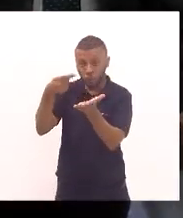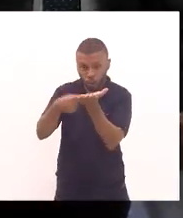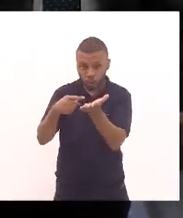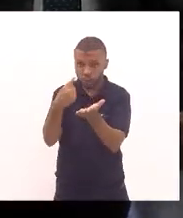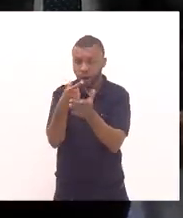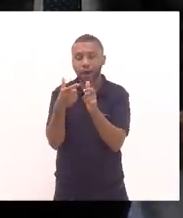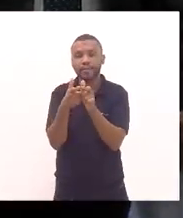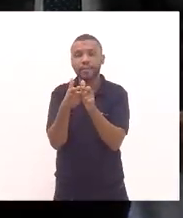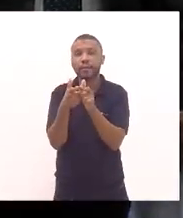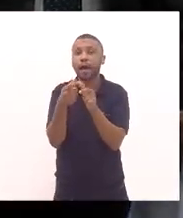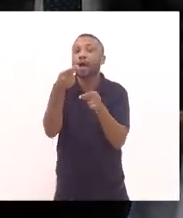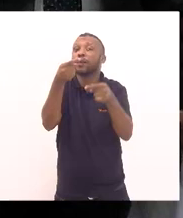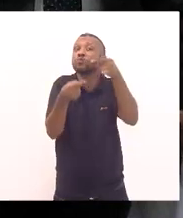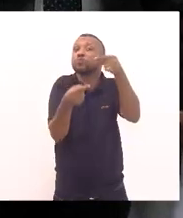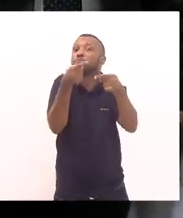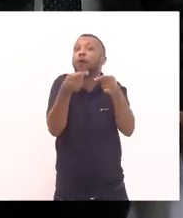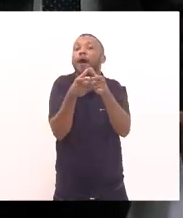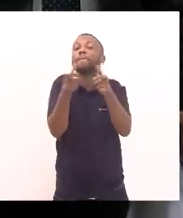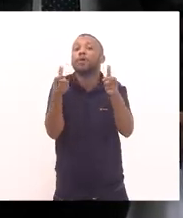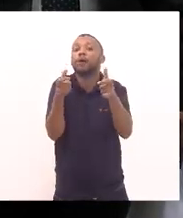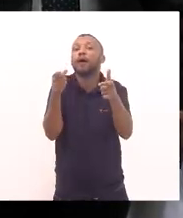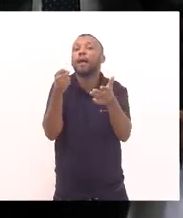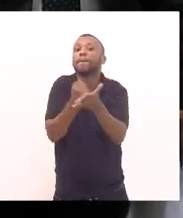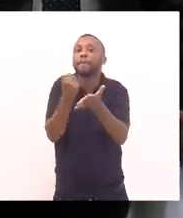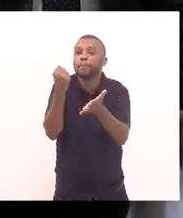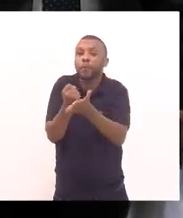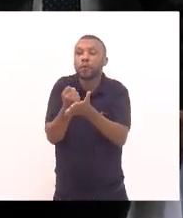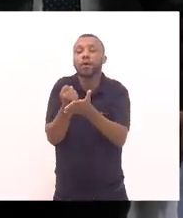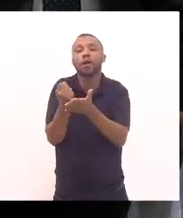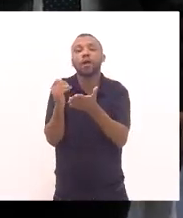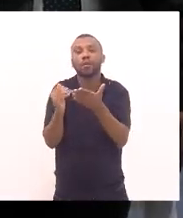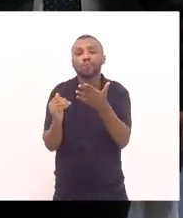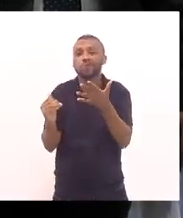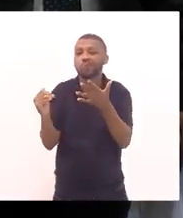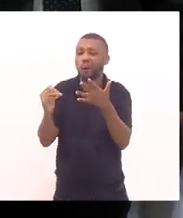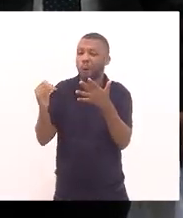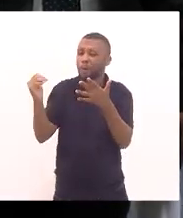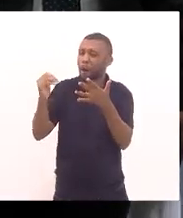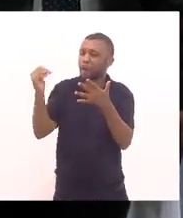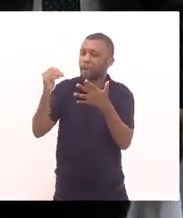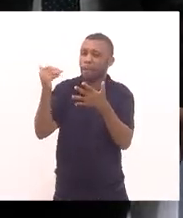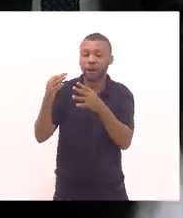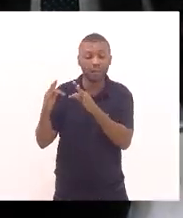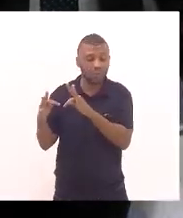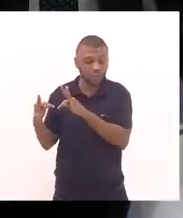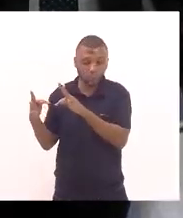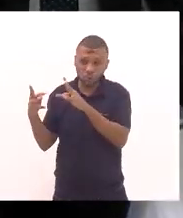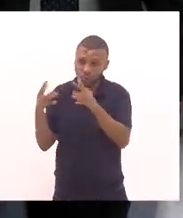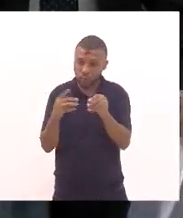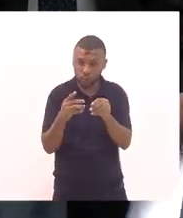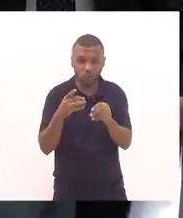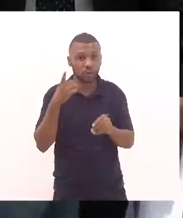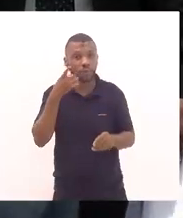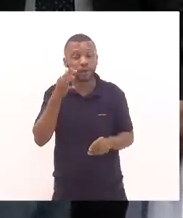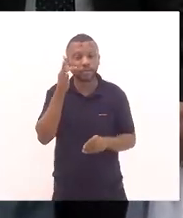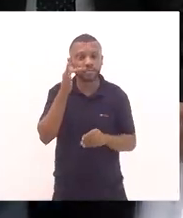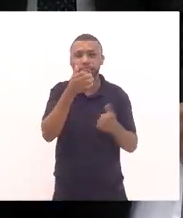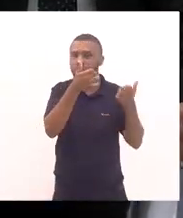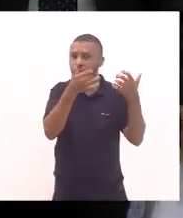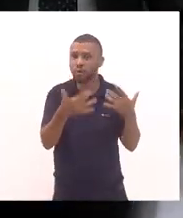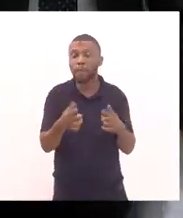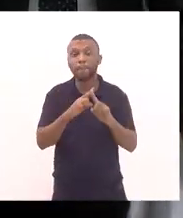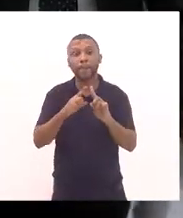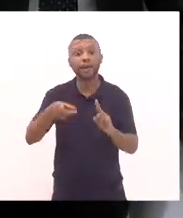amplia a promoção para todos os aspectos absolutamente legítimos que o deputado Serafini expôs,